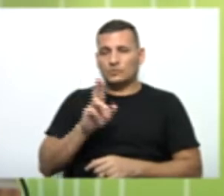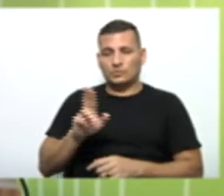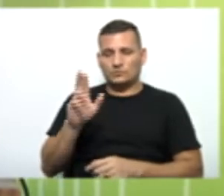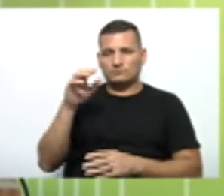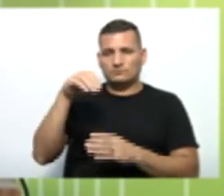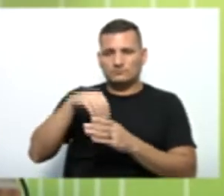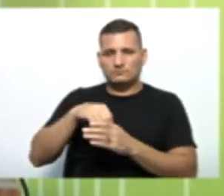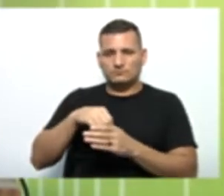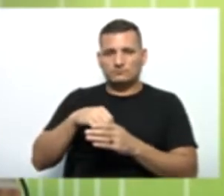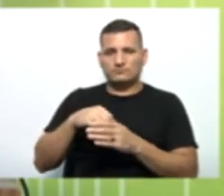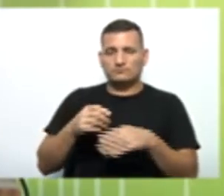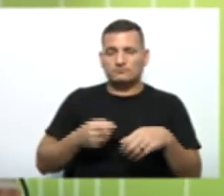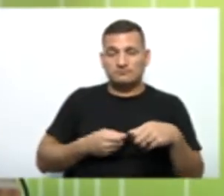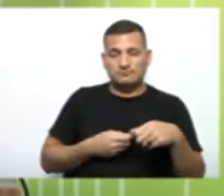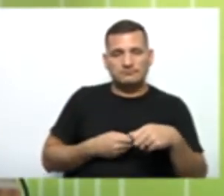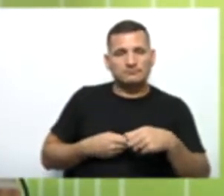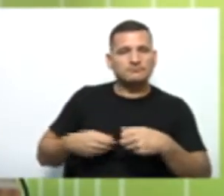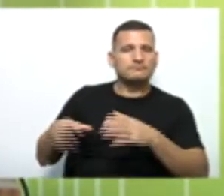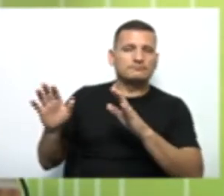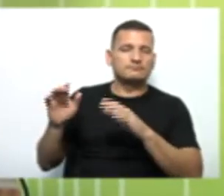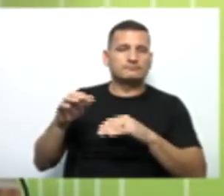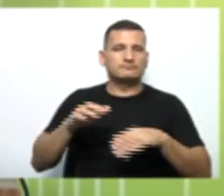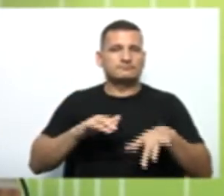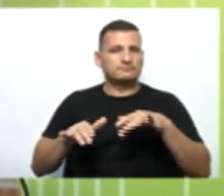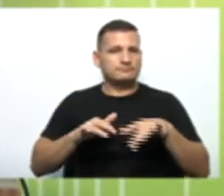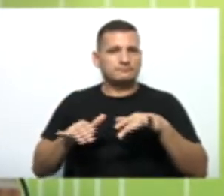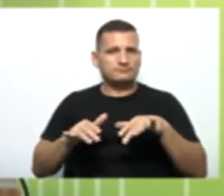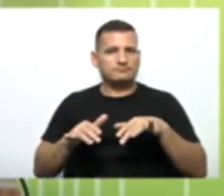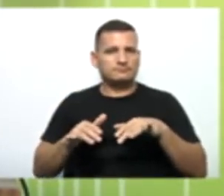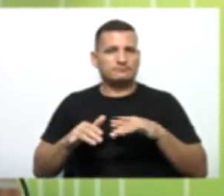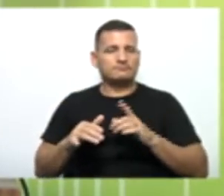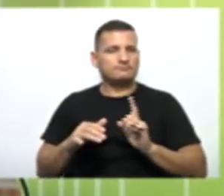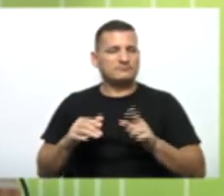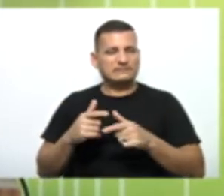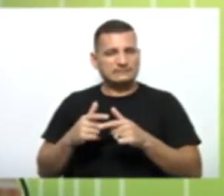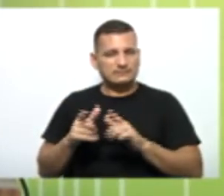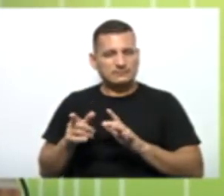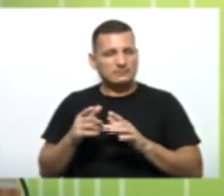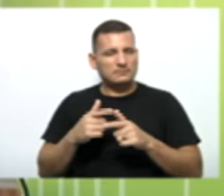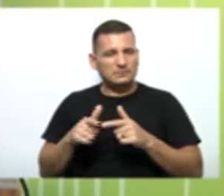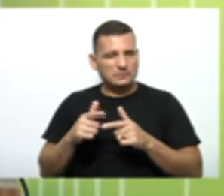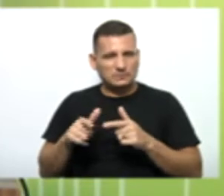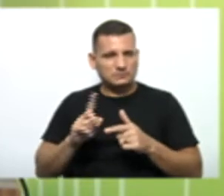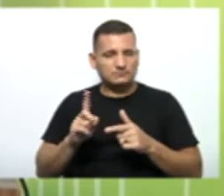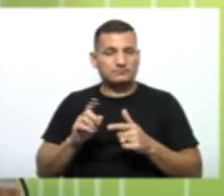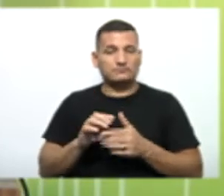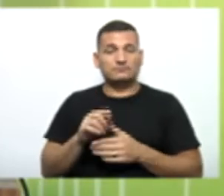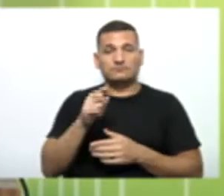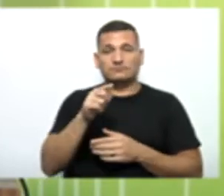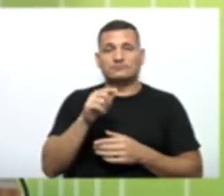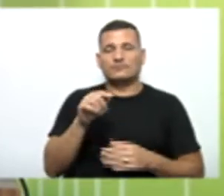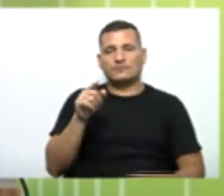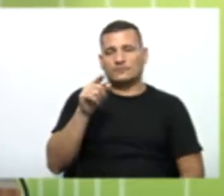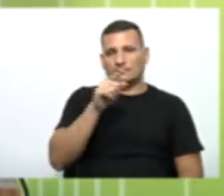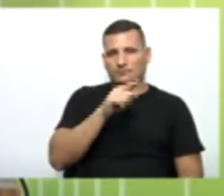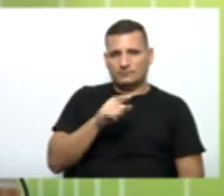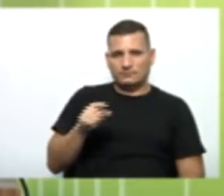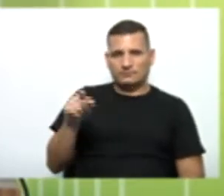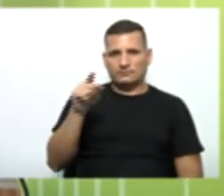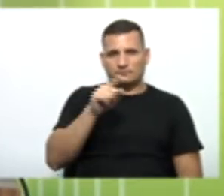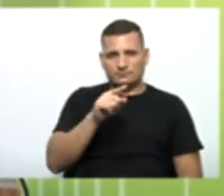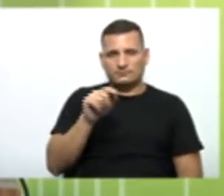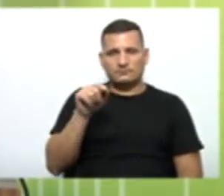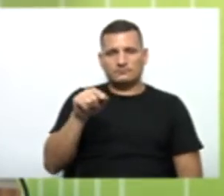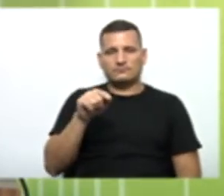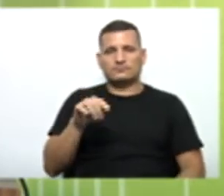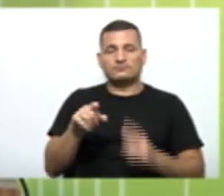E jogar lá esse abacaxi para o programador descascar. Não, calma aí. Você vai pegar essa funcionalidade,